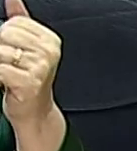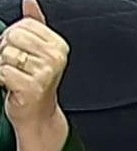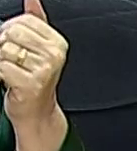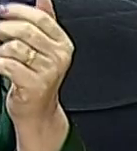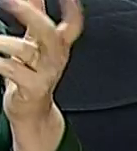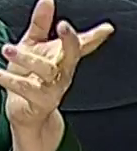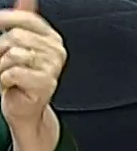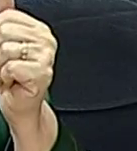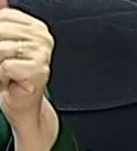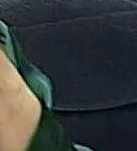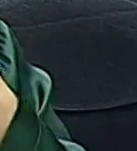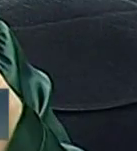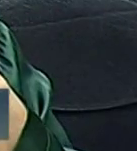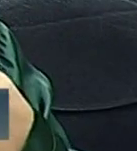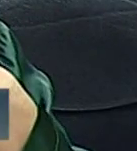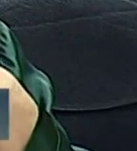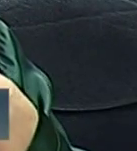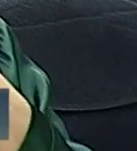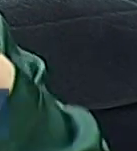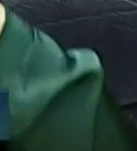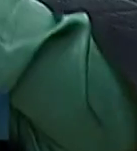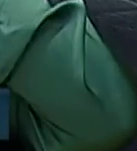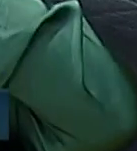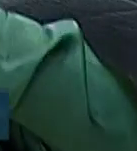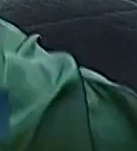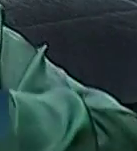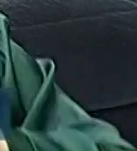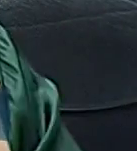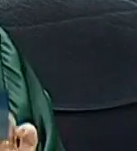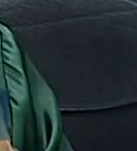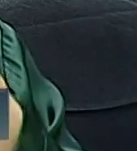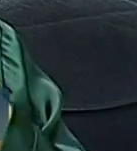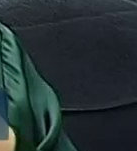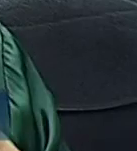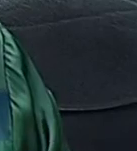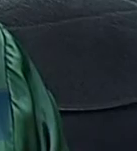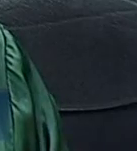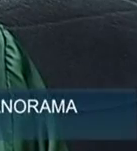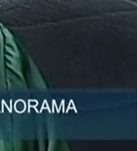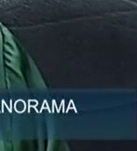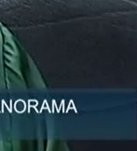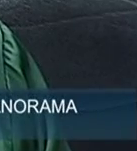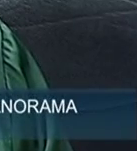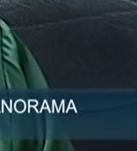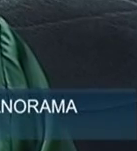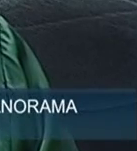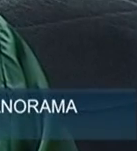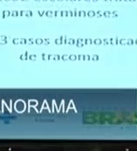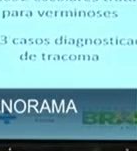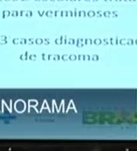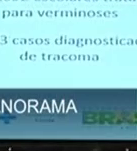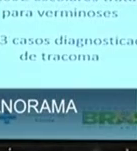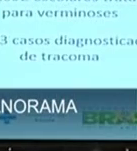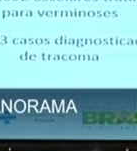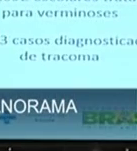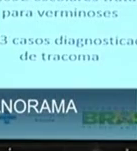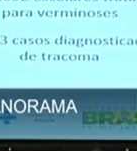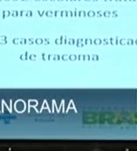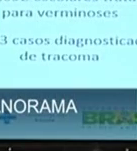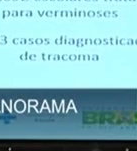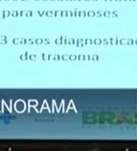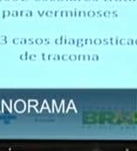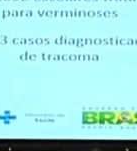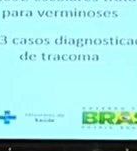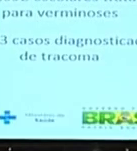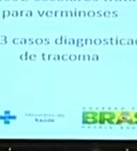quase que triplica aí, né, o número de municípios que aderiram. O próximo. Outra coisa,